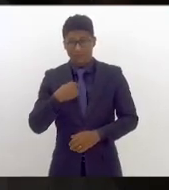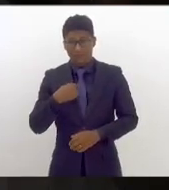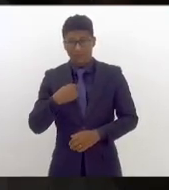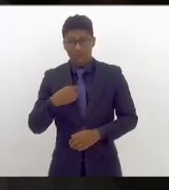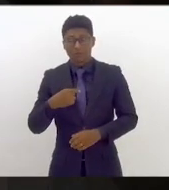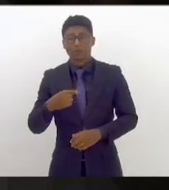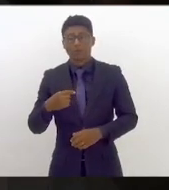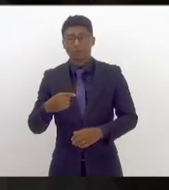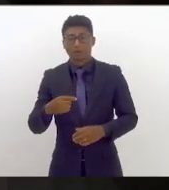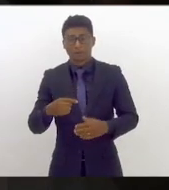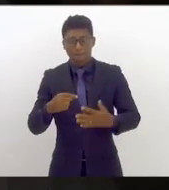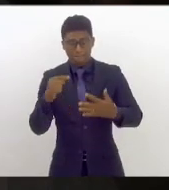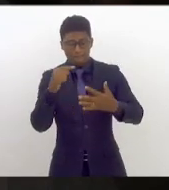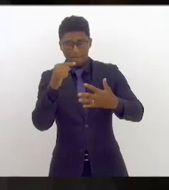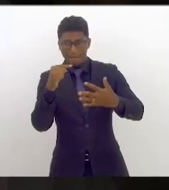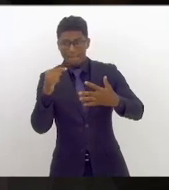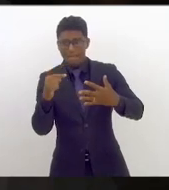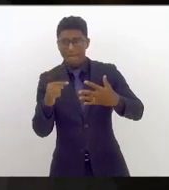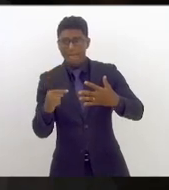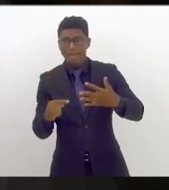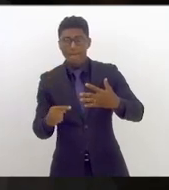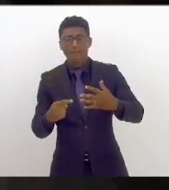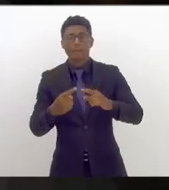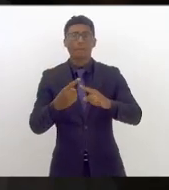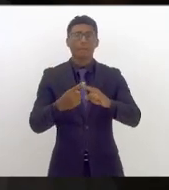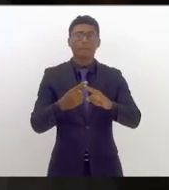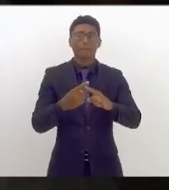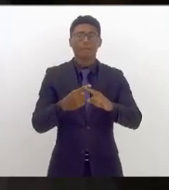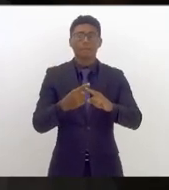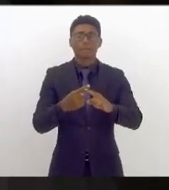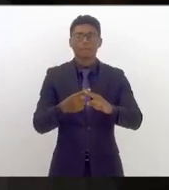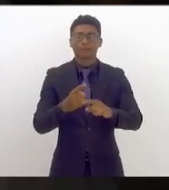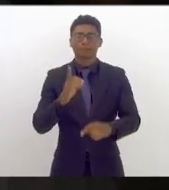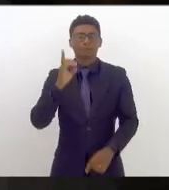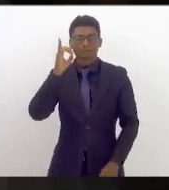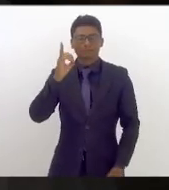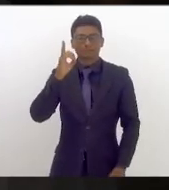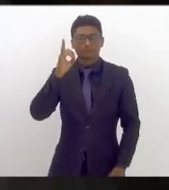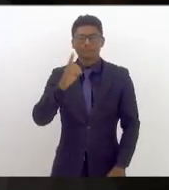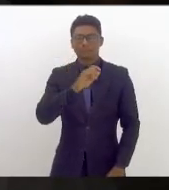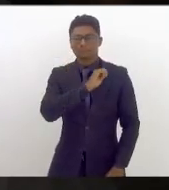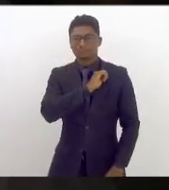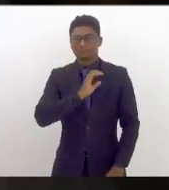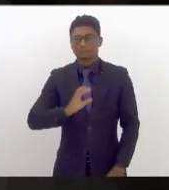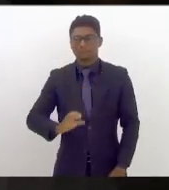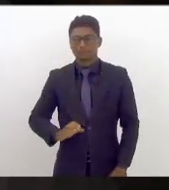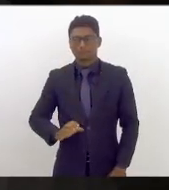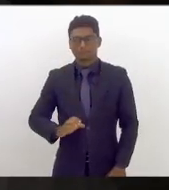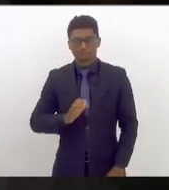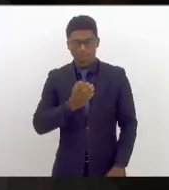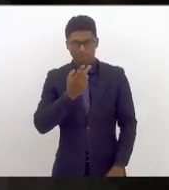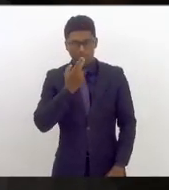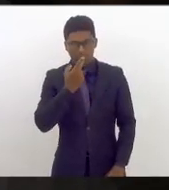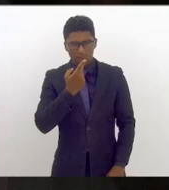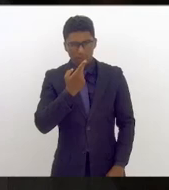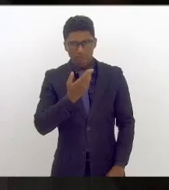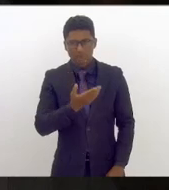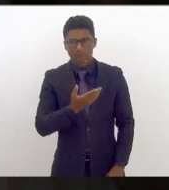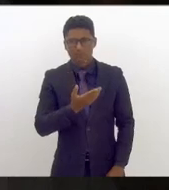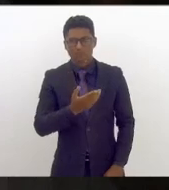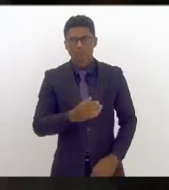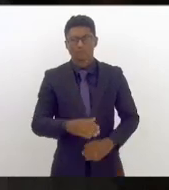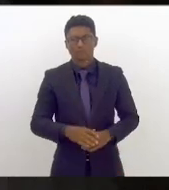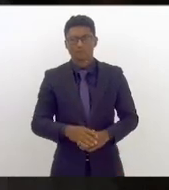para encerrar que o deputado André Siciliano disse, e não cheguei aqui